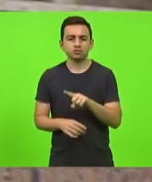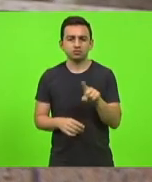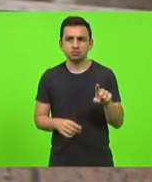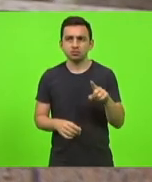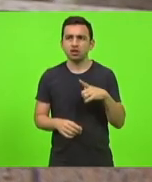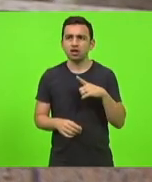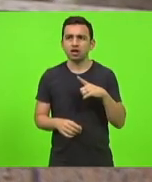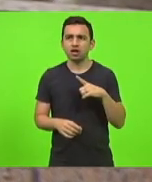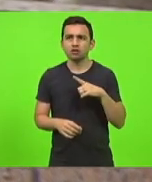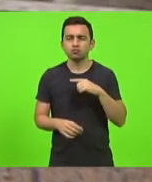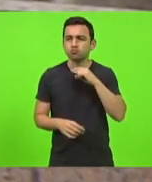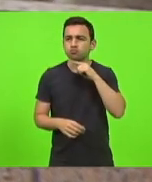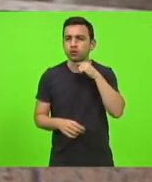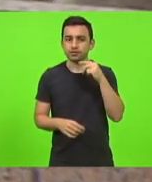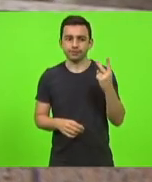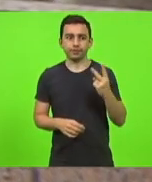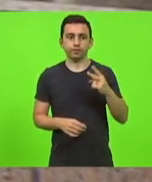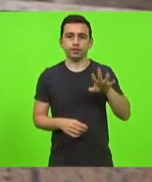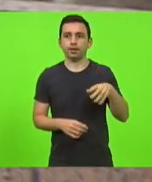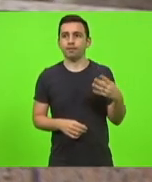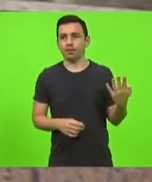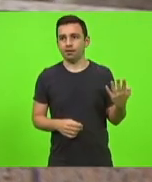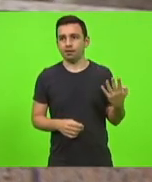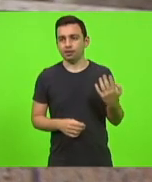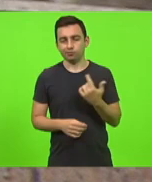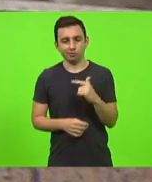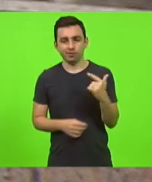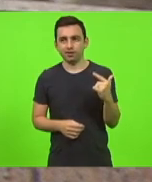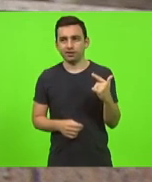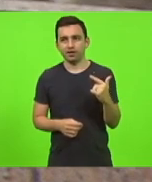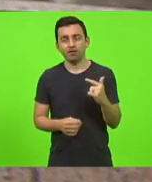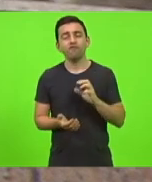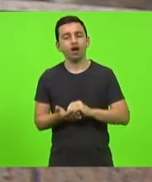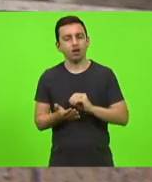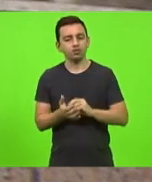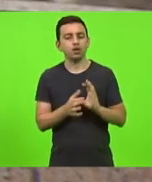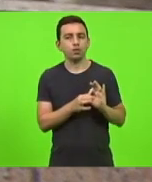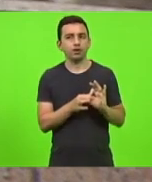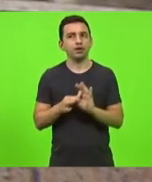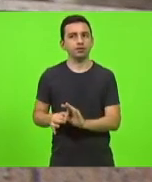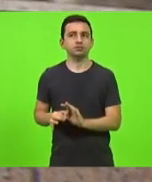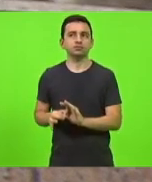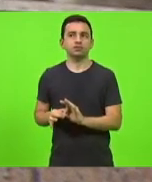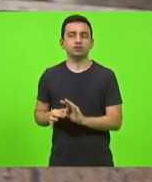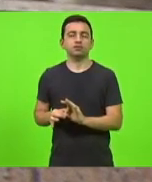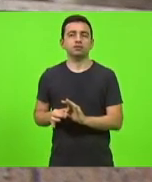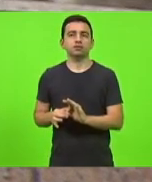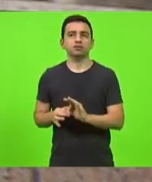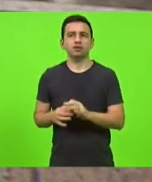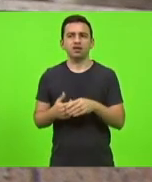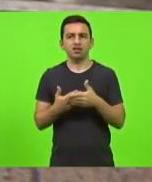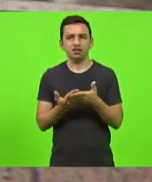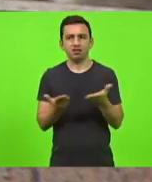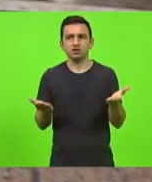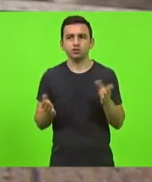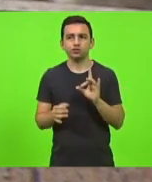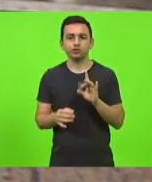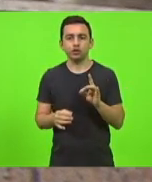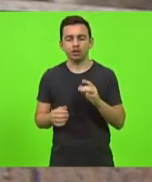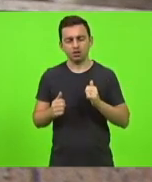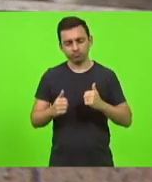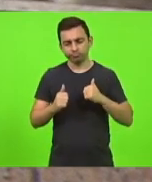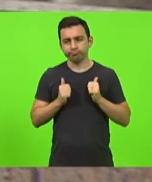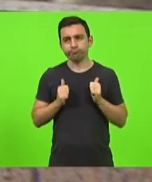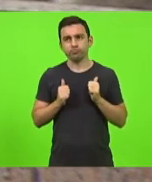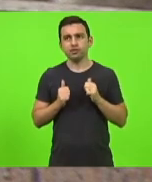tem segunda tabela. Então, eu acho que é uma falta de coerência, simplesmente, vou me abster. Mas se todos